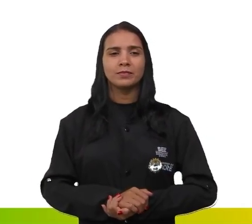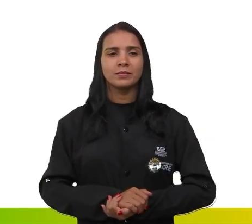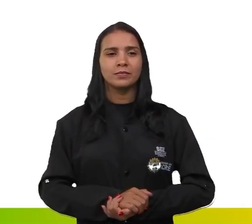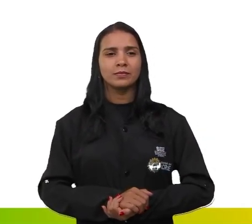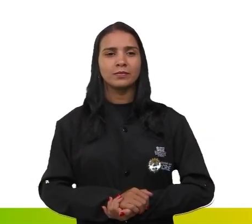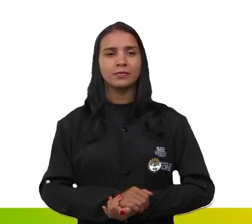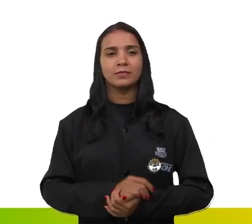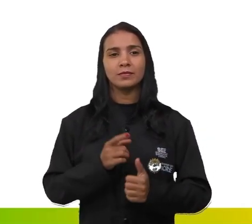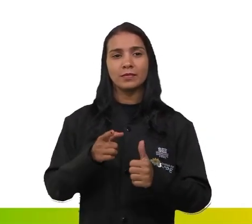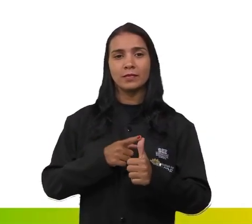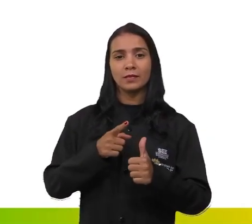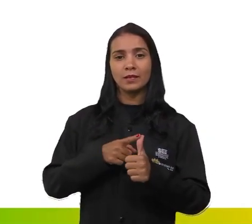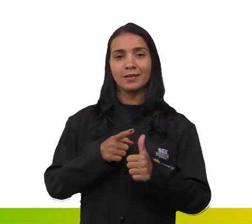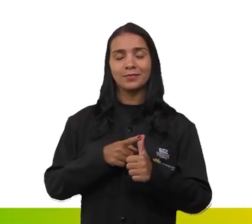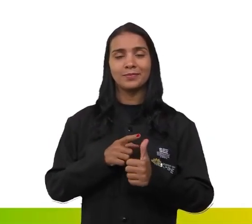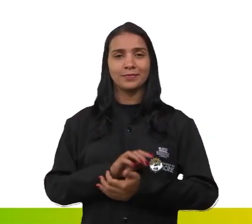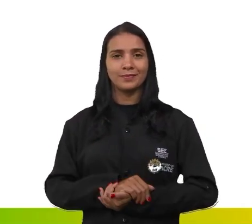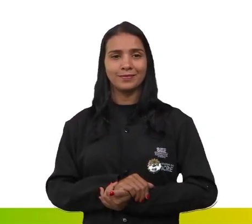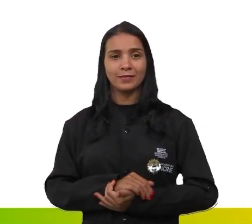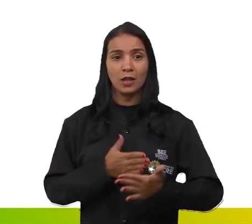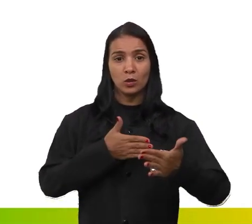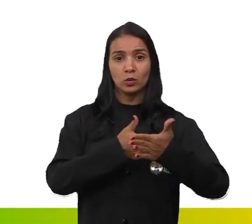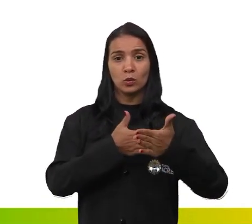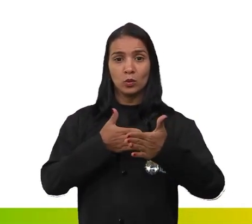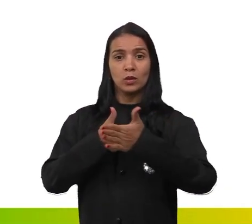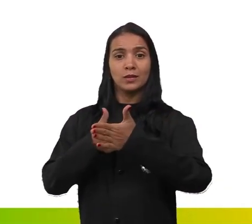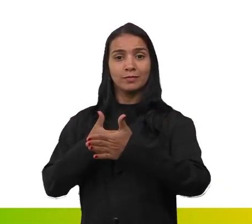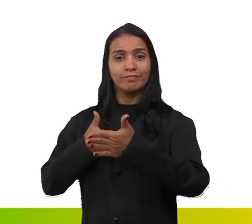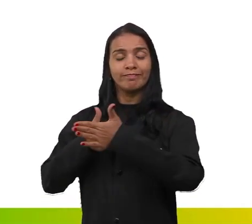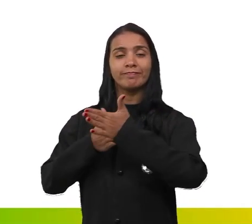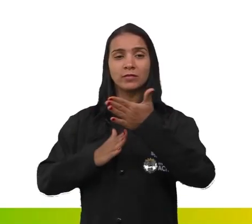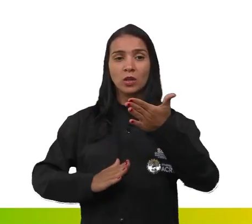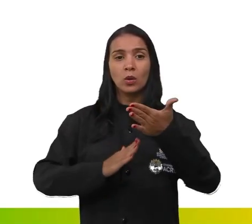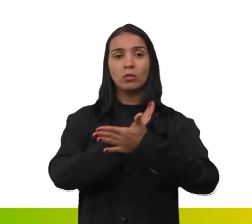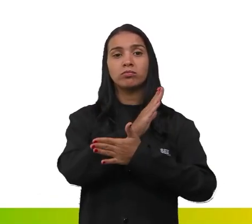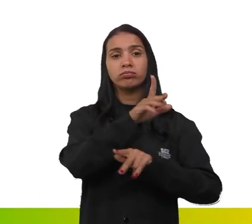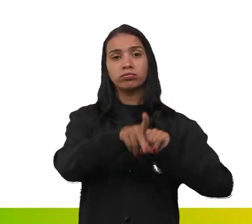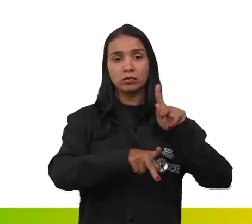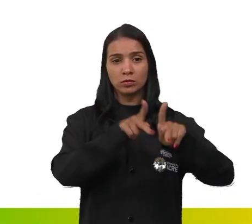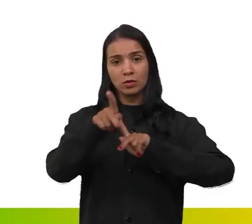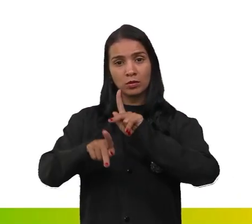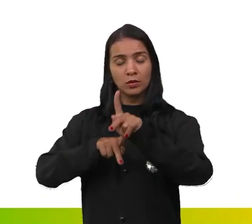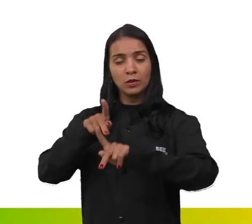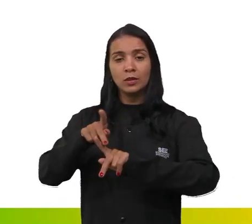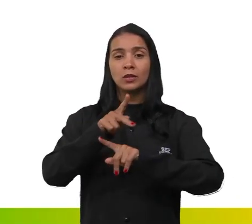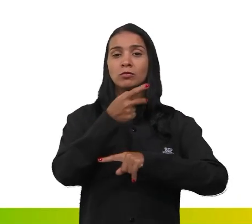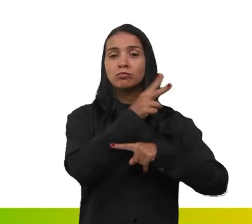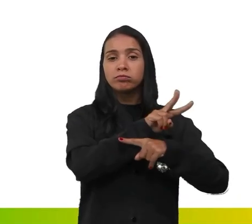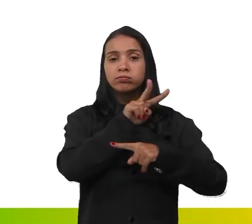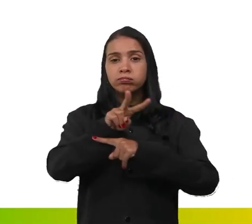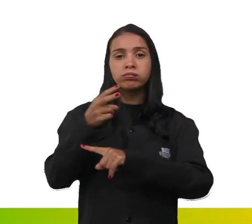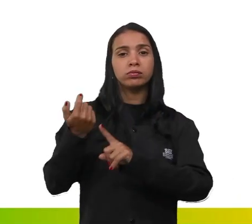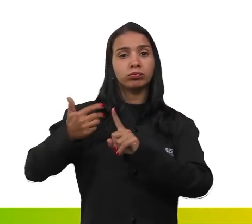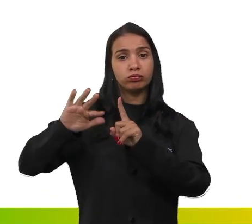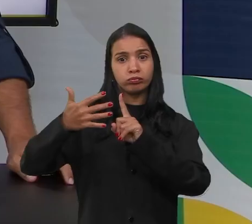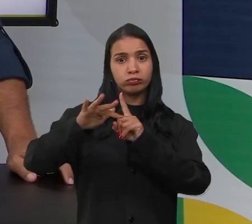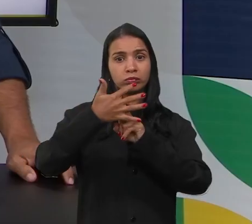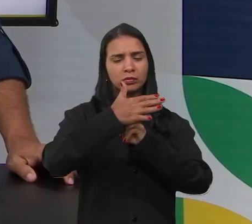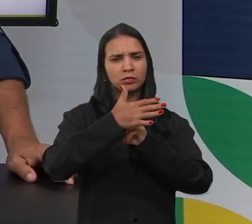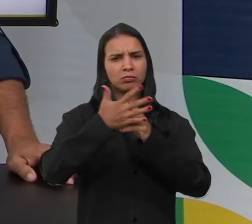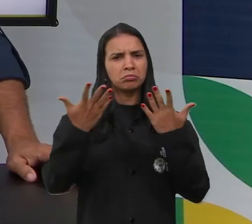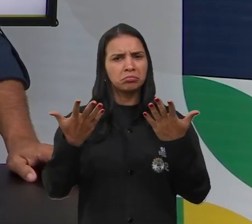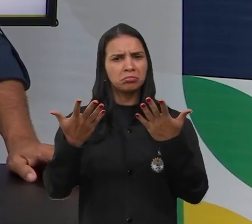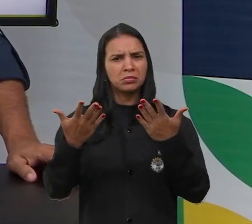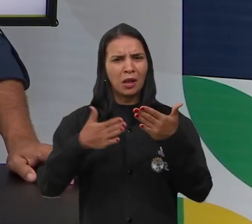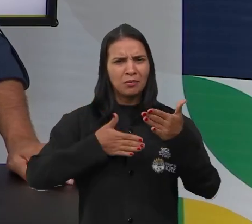dimensão socioambiental fortalece? Como? Limitando o acesso da população para preservar o meio ambiente, o ambiente?